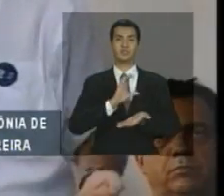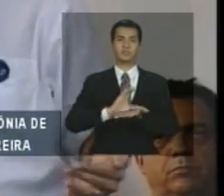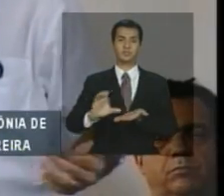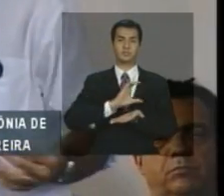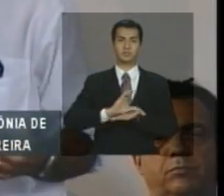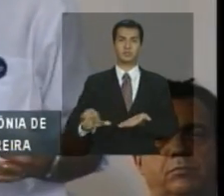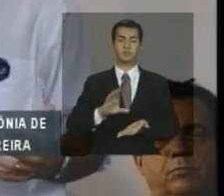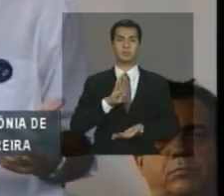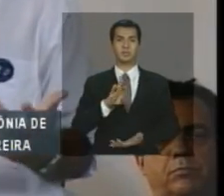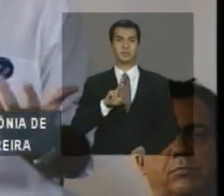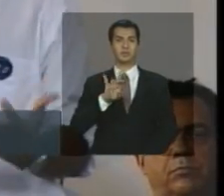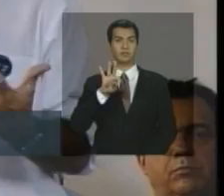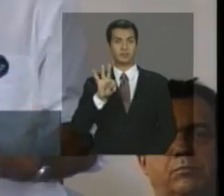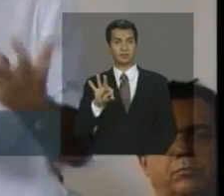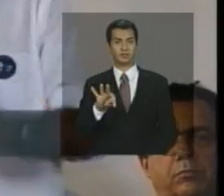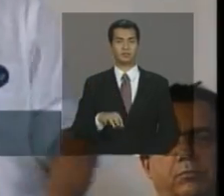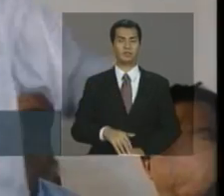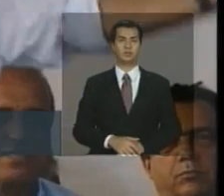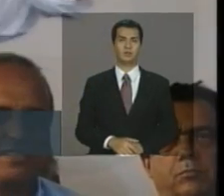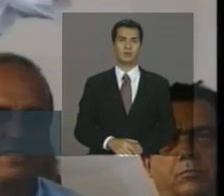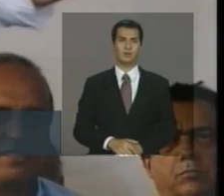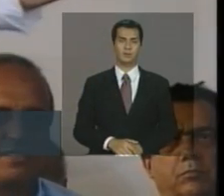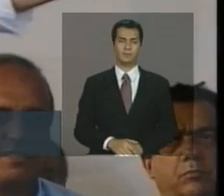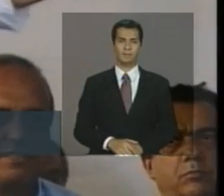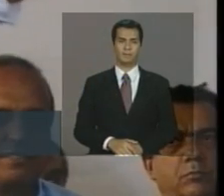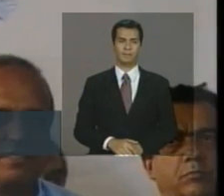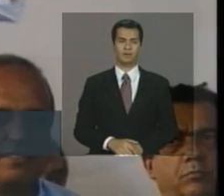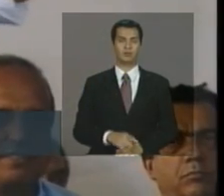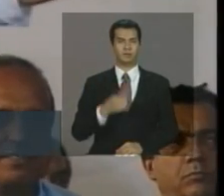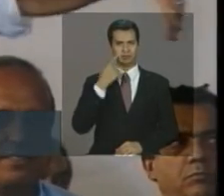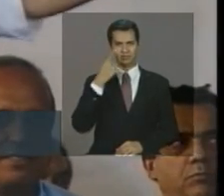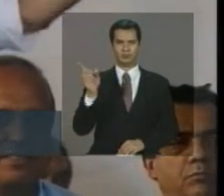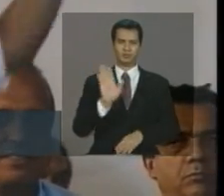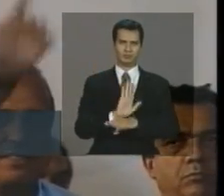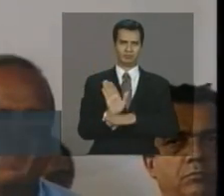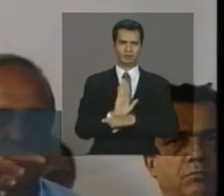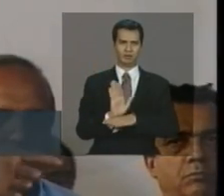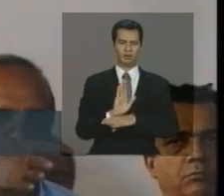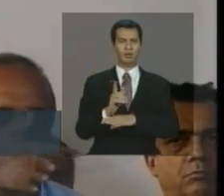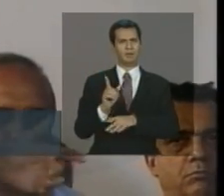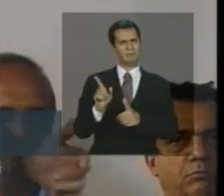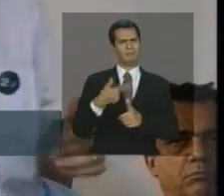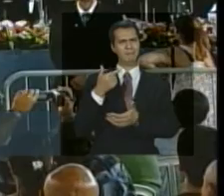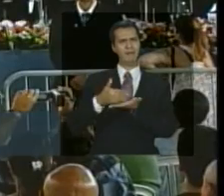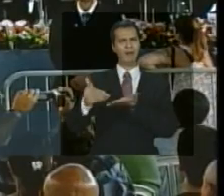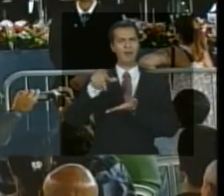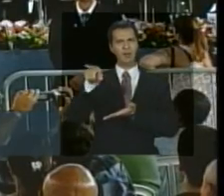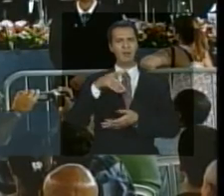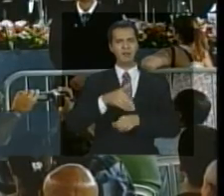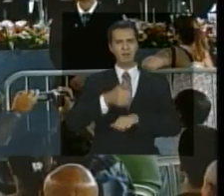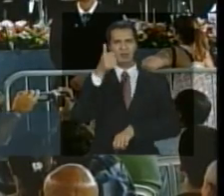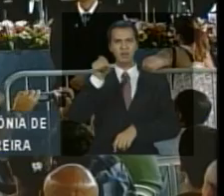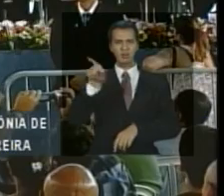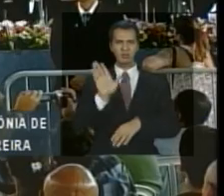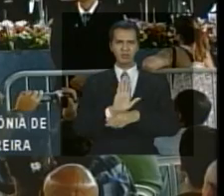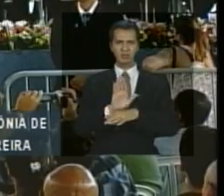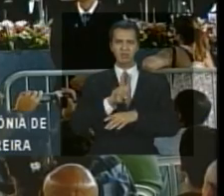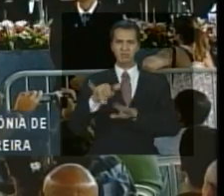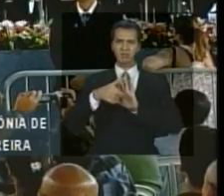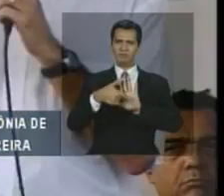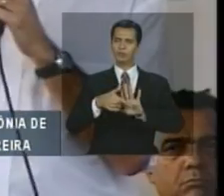BRT. Né, e aí uma coisa mais importante, a gente vai ver no vídeo, o vídeo vai mostrar, devia ter começado com o vídeo vai mostrar isso tudo